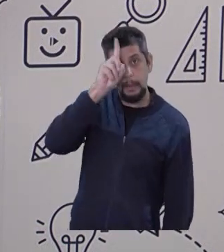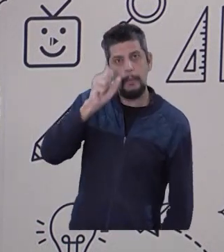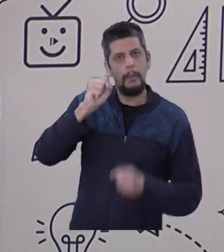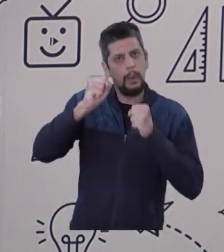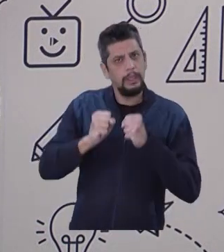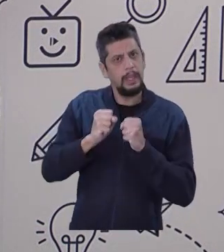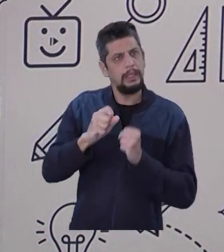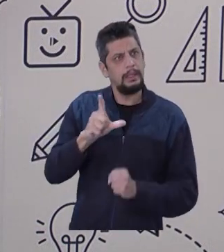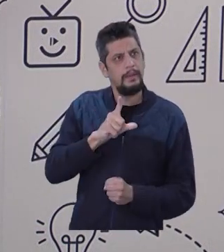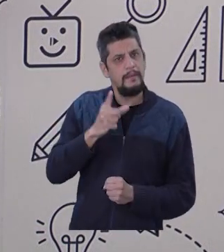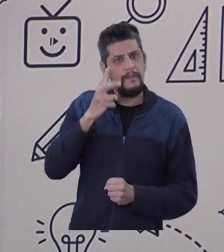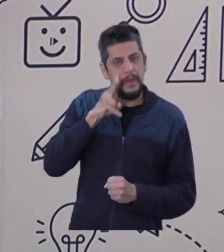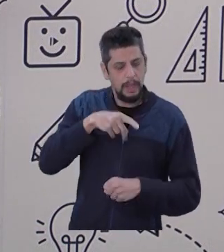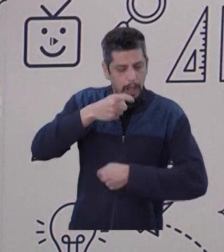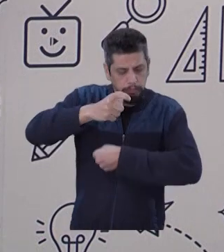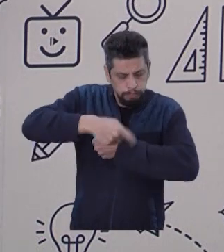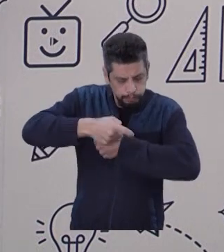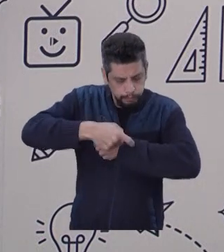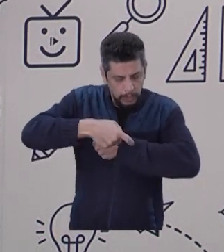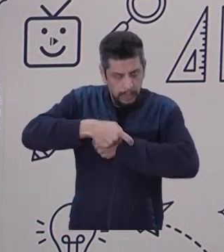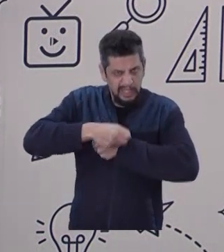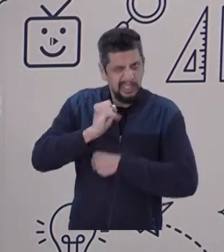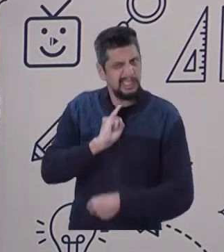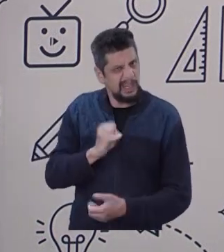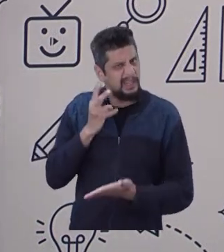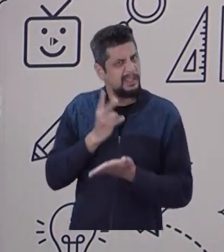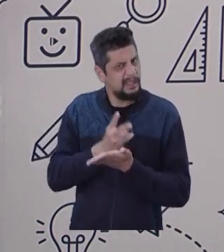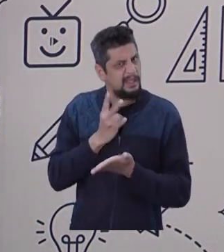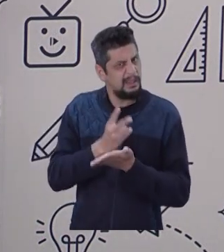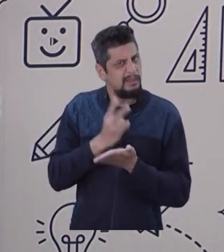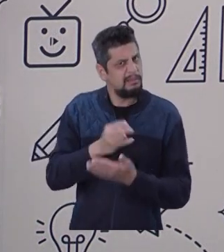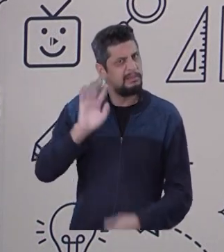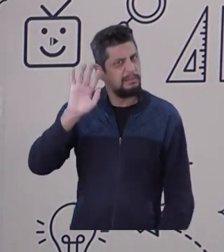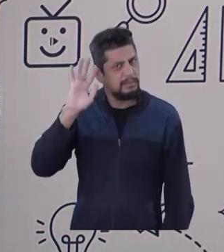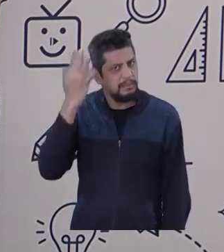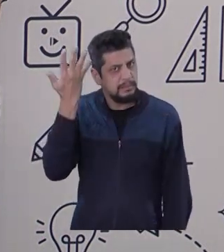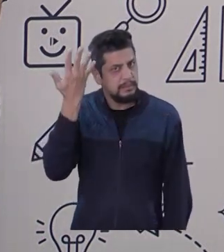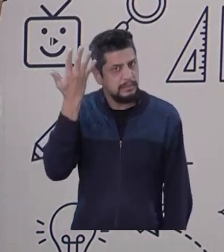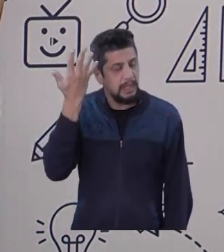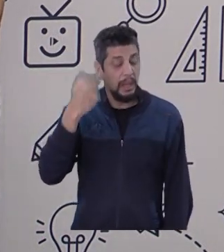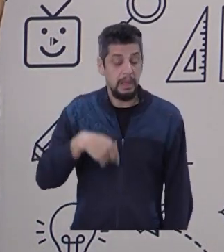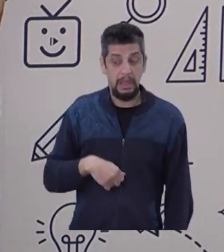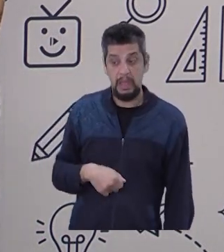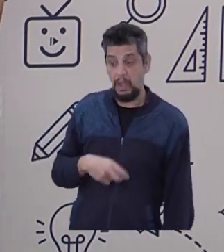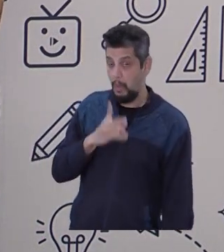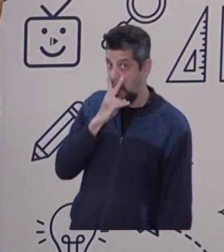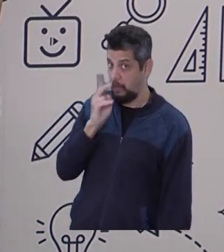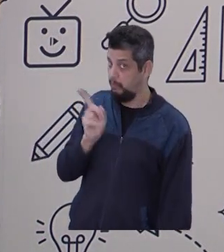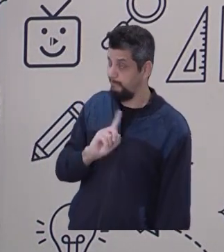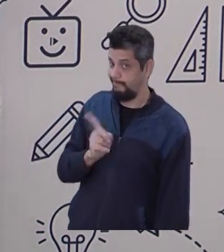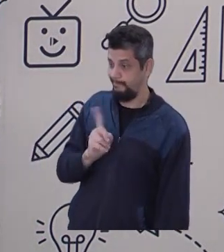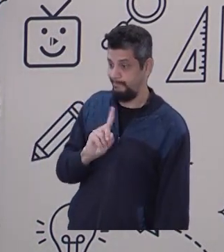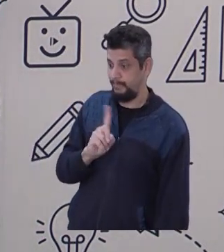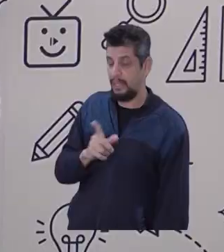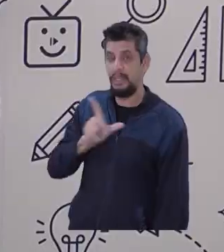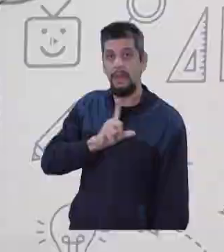gente pudesse ver a passagem do tempo. Mas será que sempre foi assim, professora Fernanda? Eu acho que